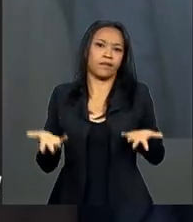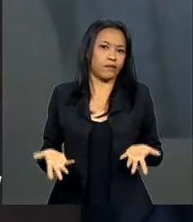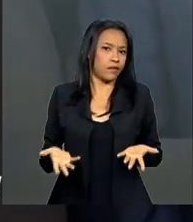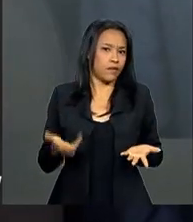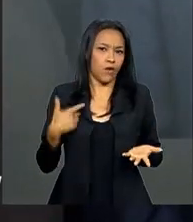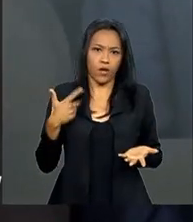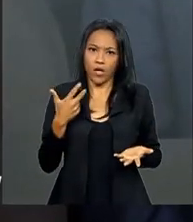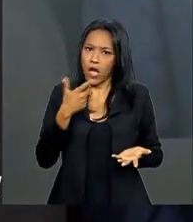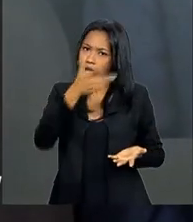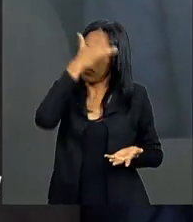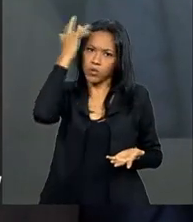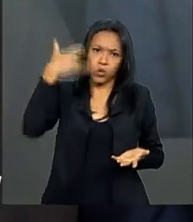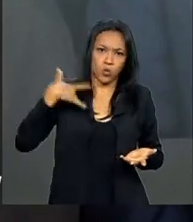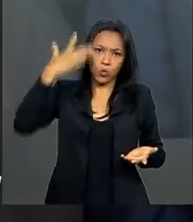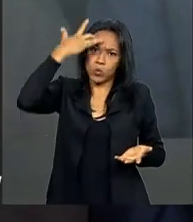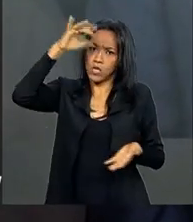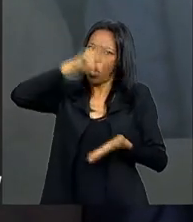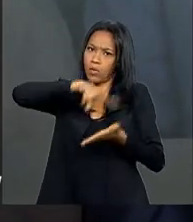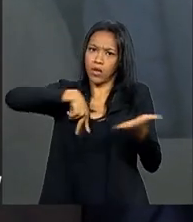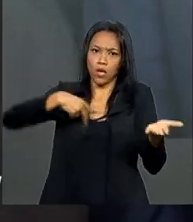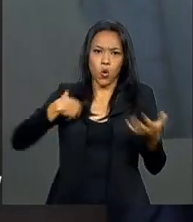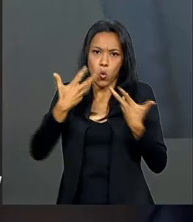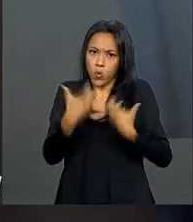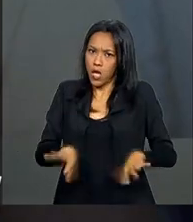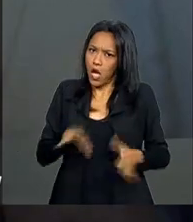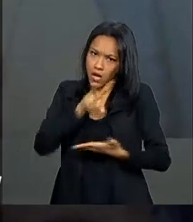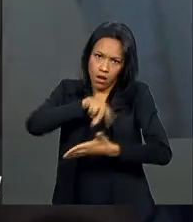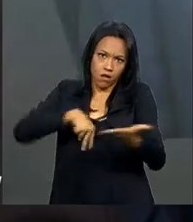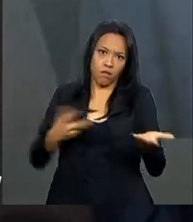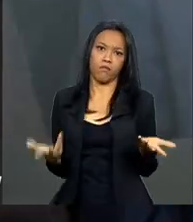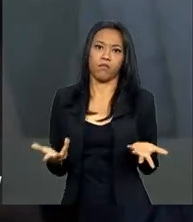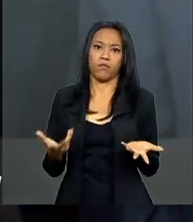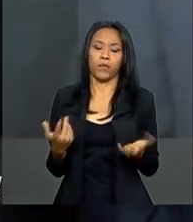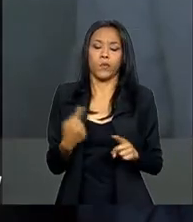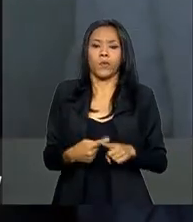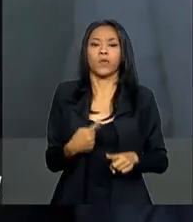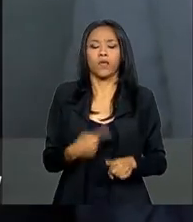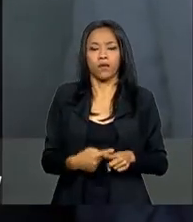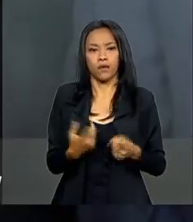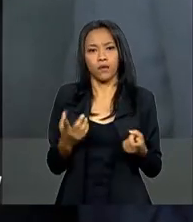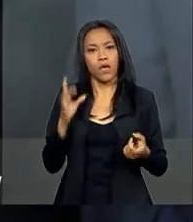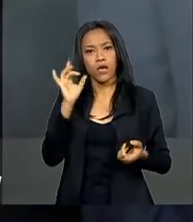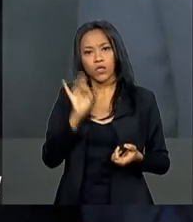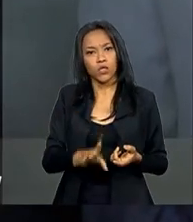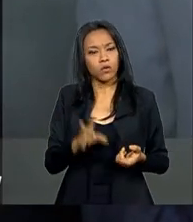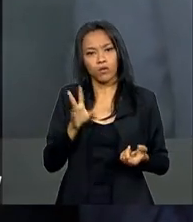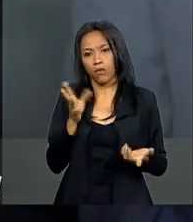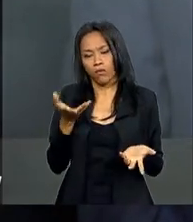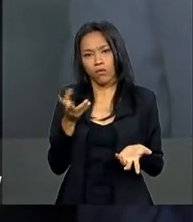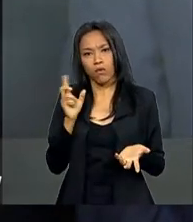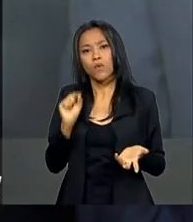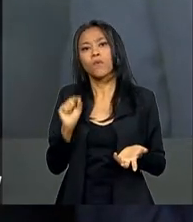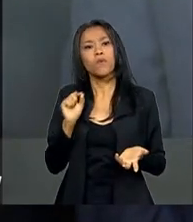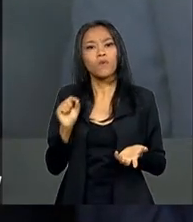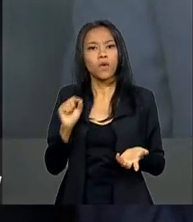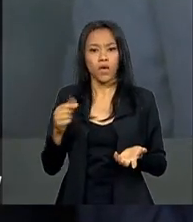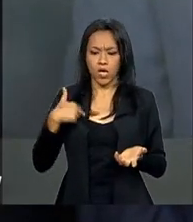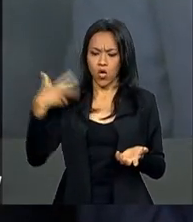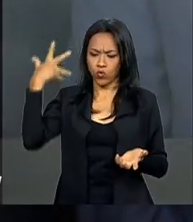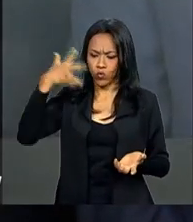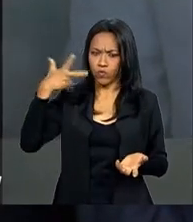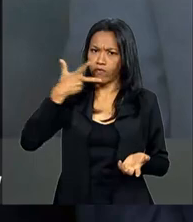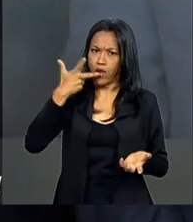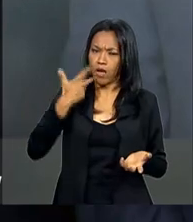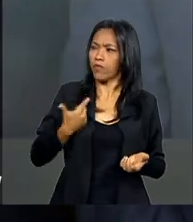eu disse, ou as pessoas não sabem ler ou não querem ler, porque bastava pegar afirmações minhas nos